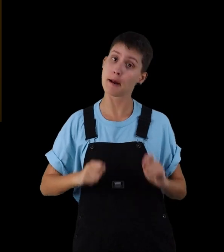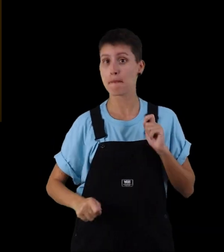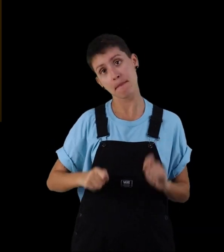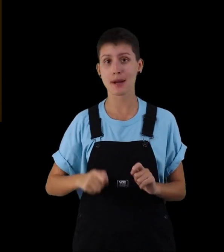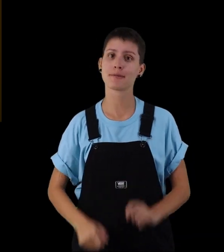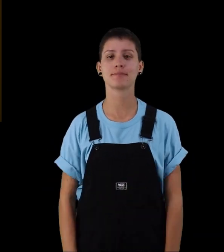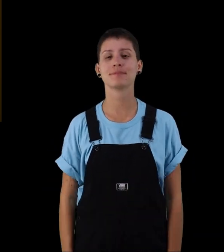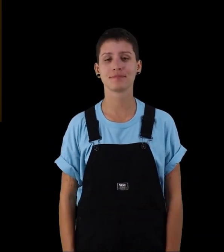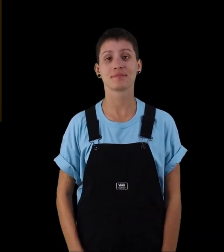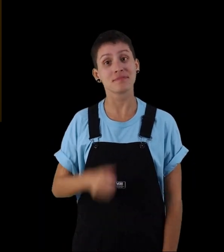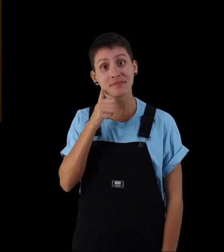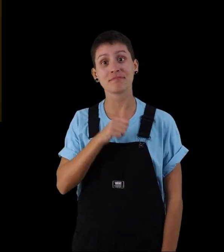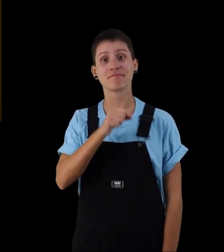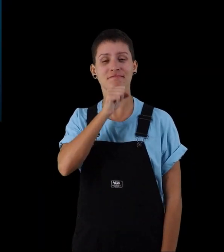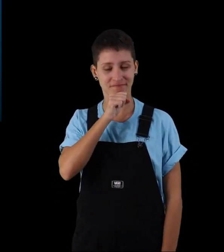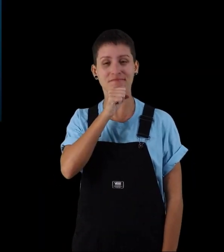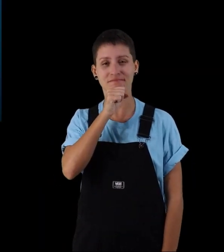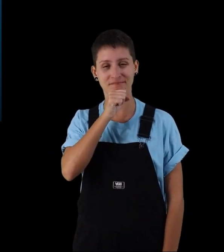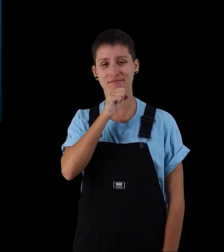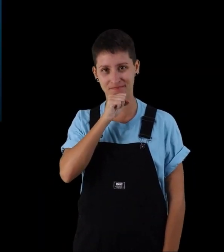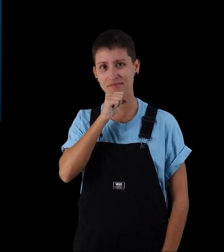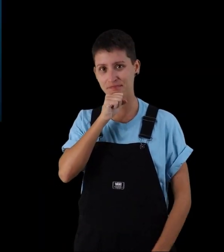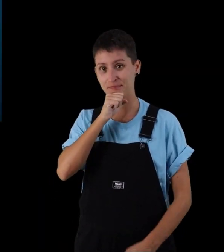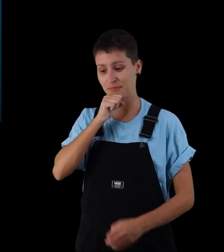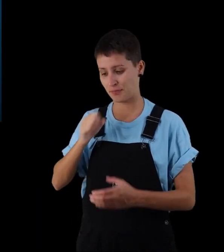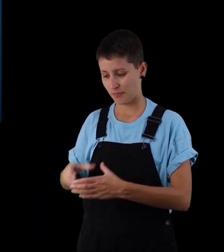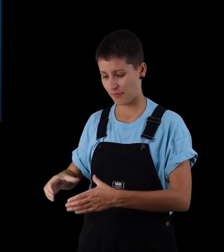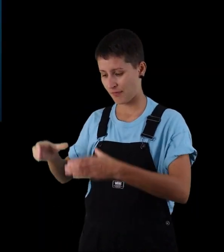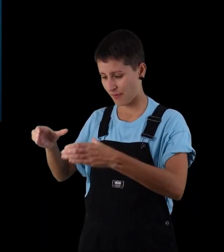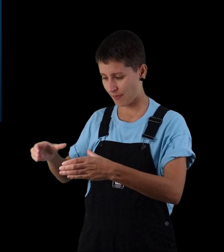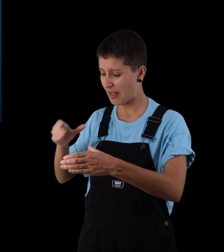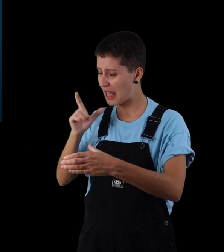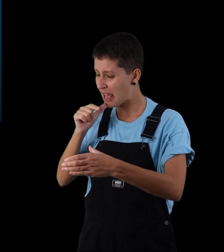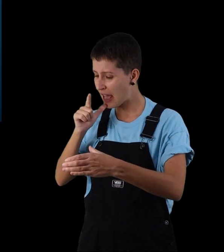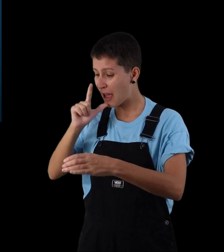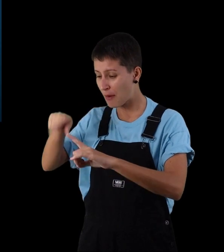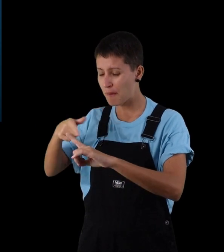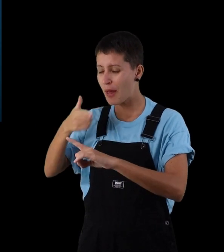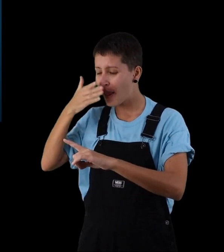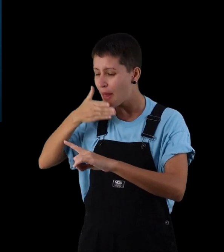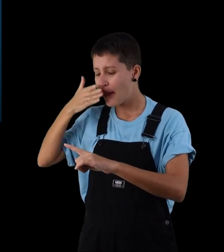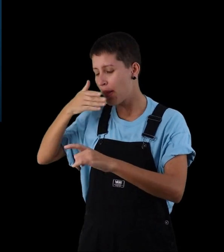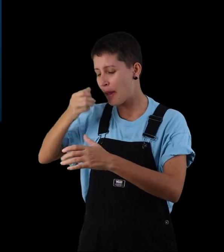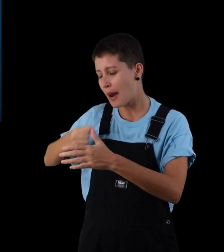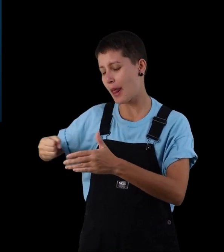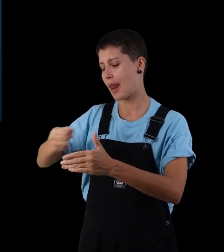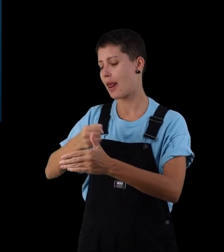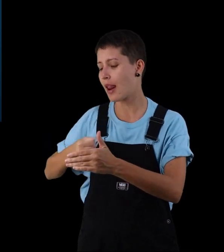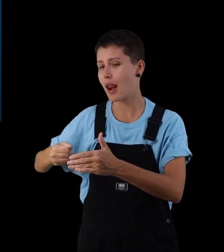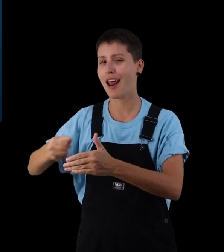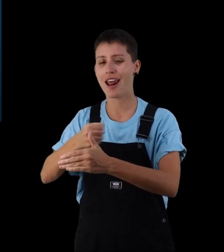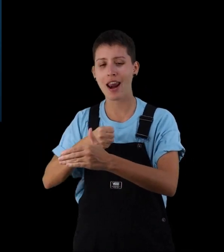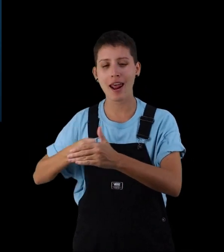Mãos de Márcio tocam 2 colheres de madeira. A mãe colocava para ferver a polpa da fruta com água e muito